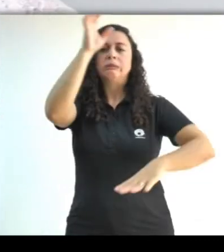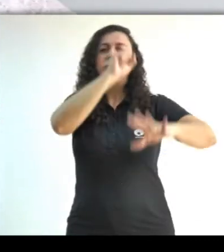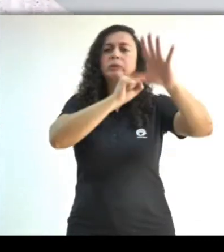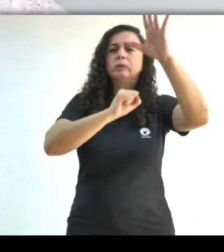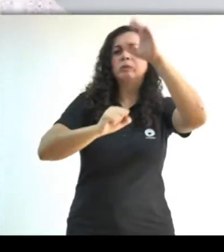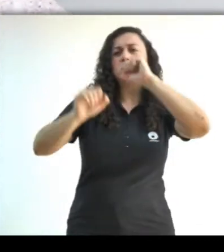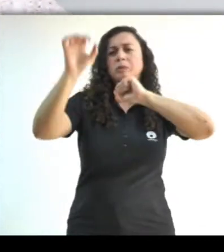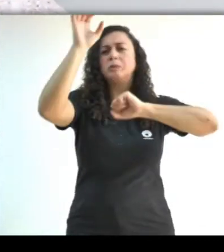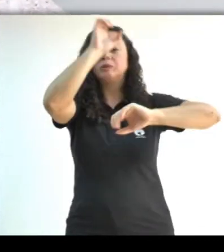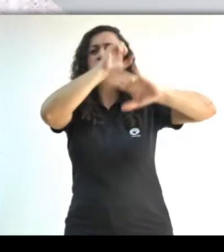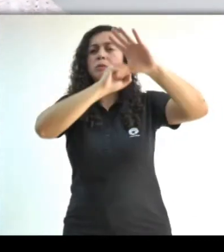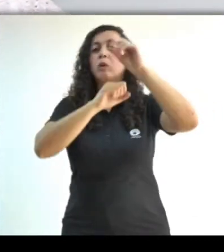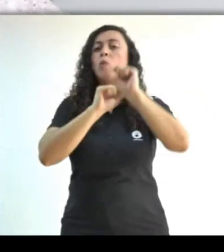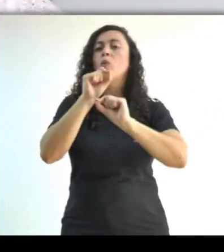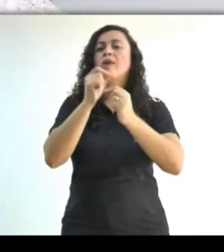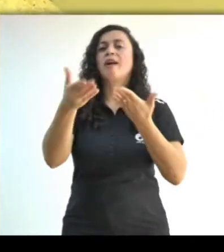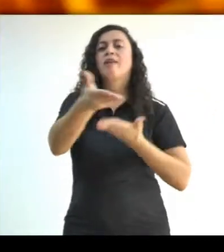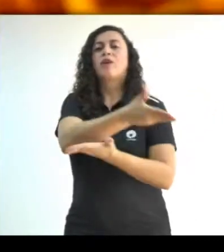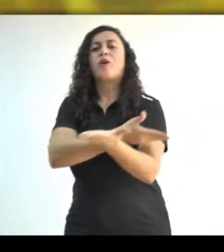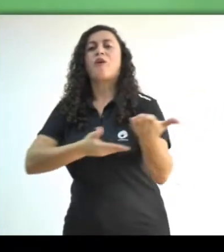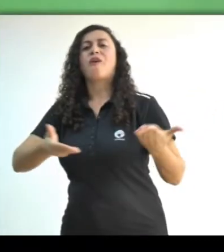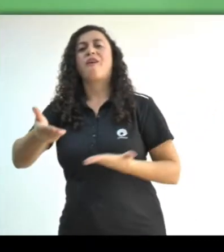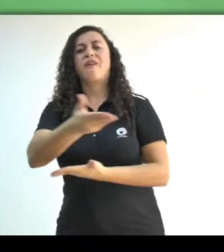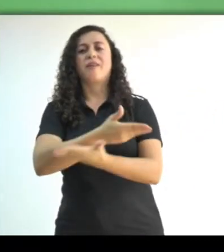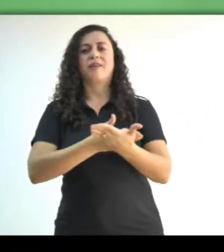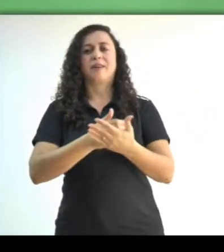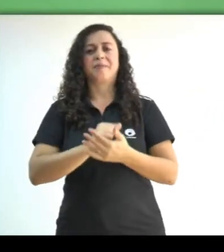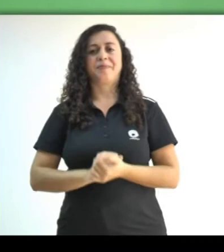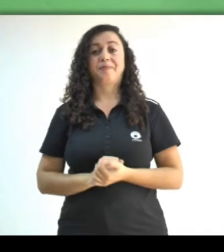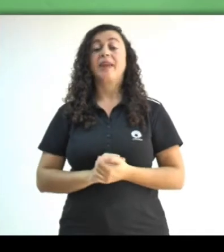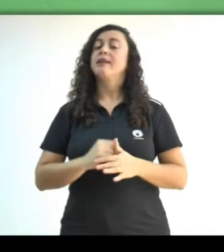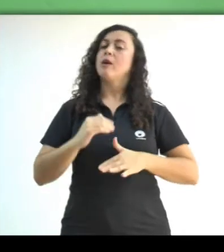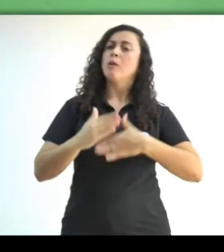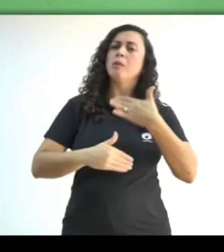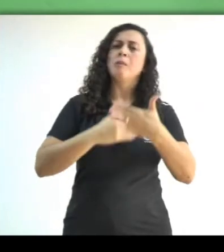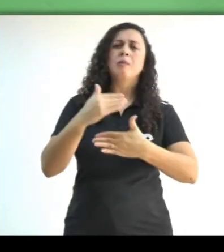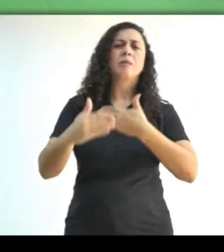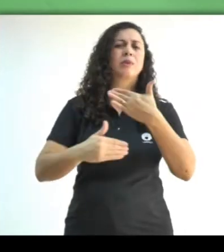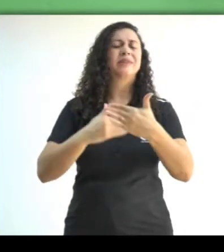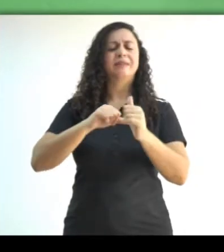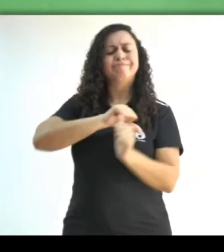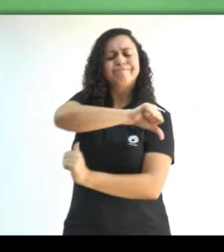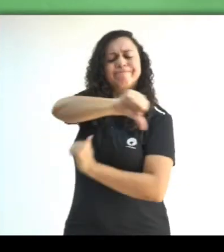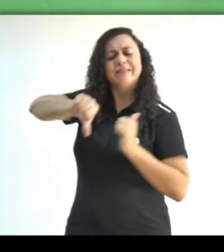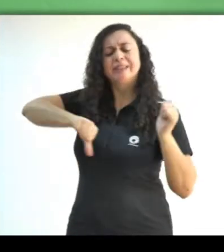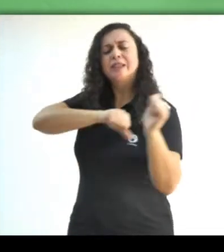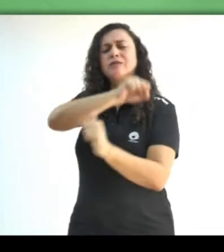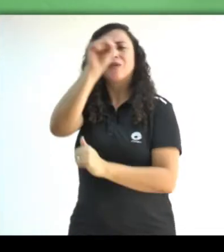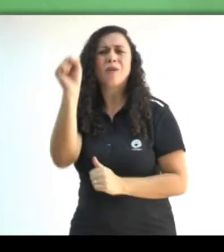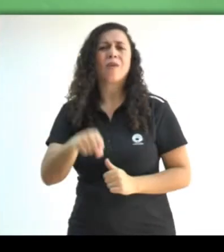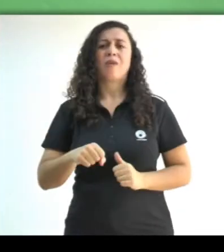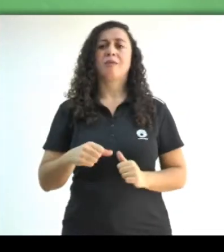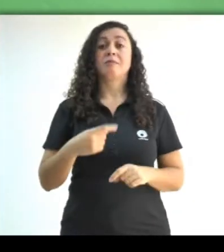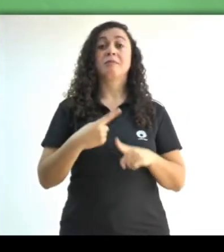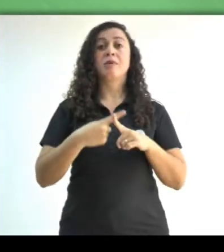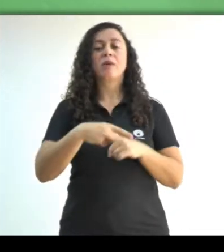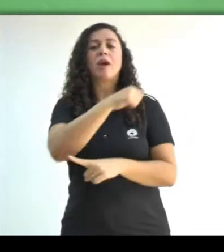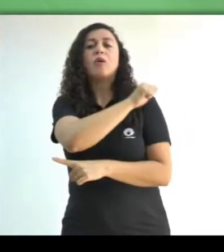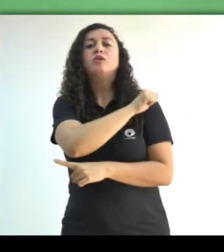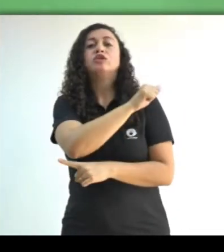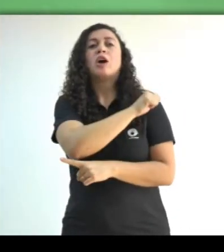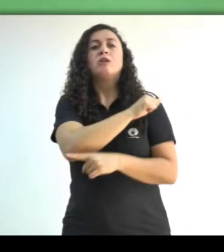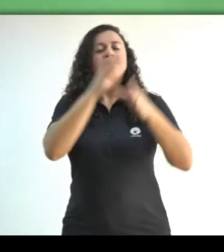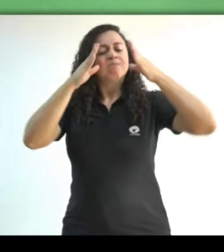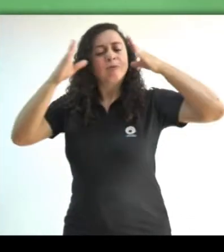aprendendo as relações de trocas. E é um processo, assim, tão transformador, no sentido de que esses alunos, eles